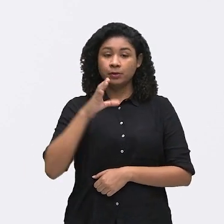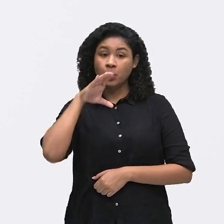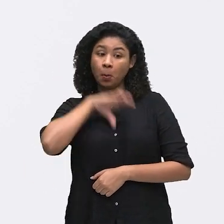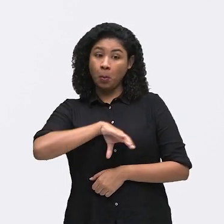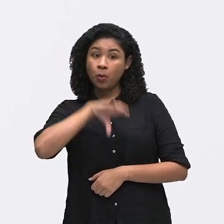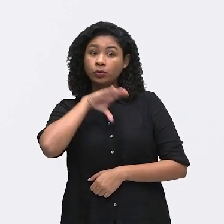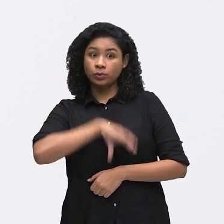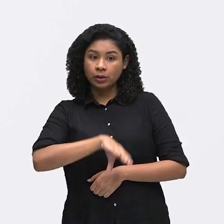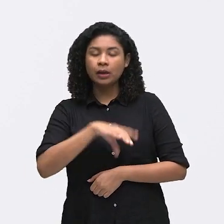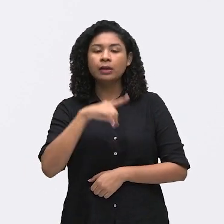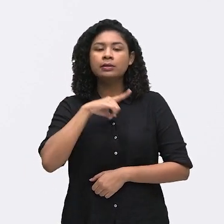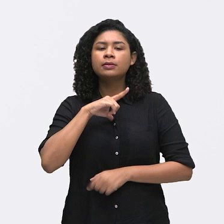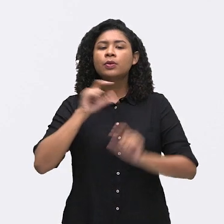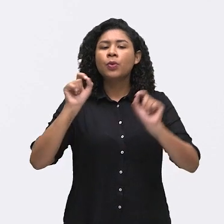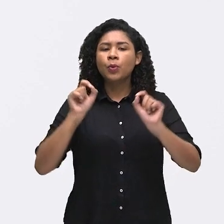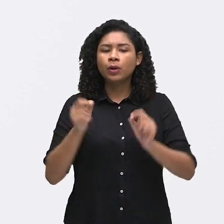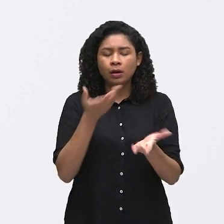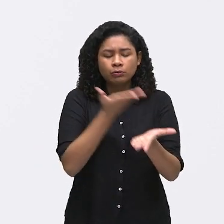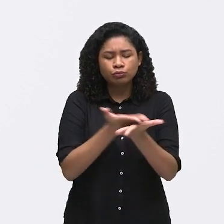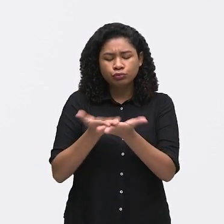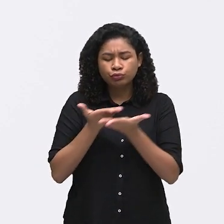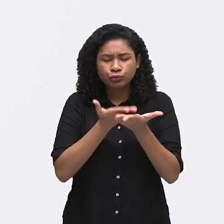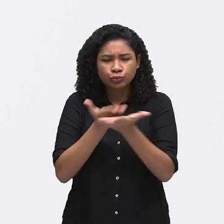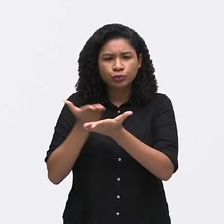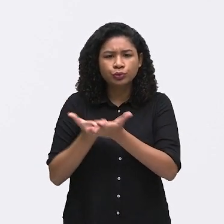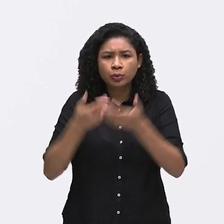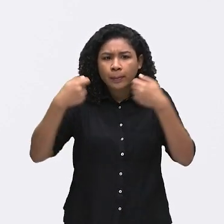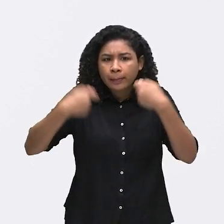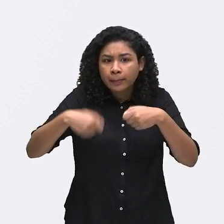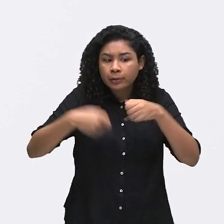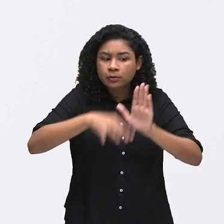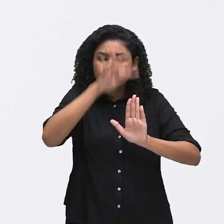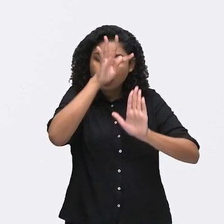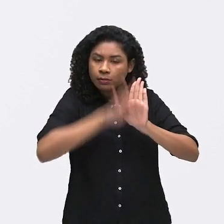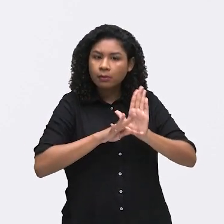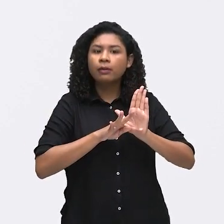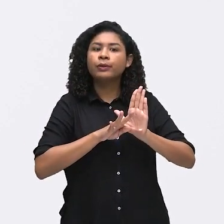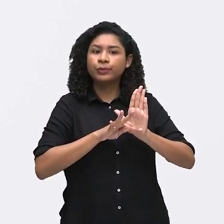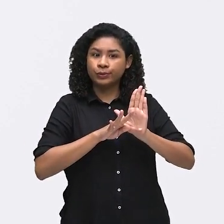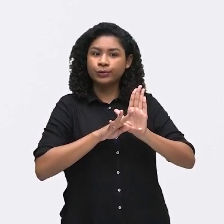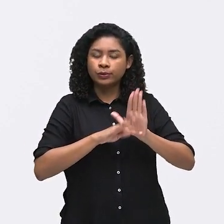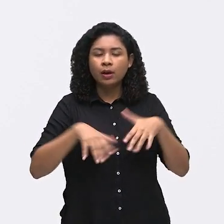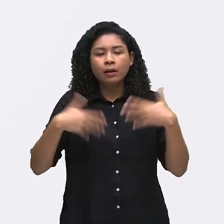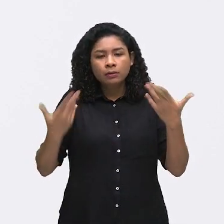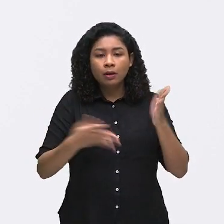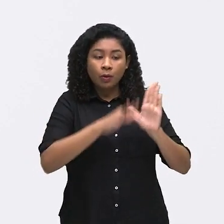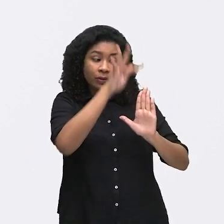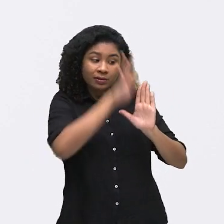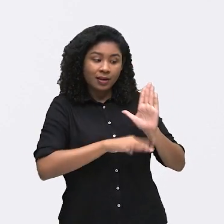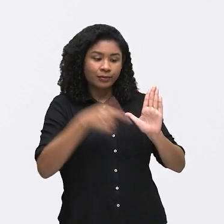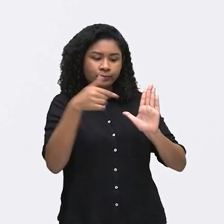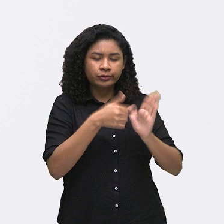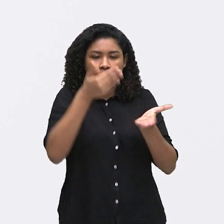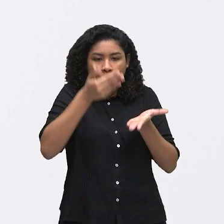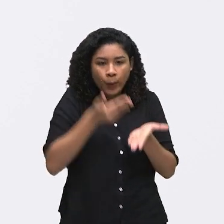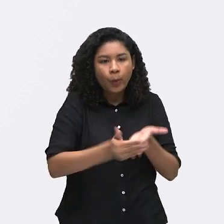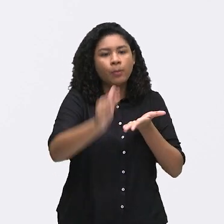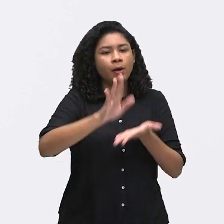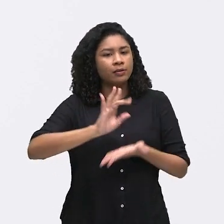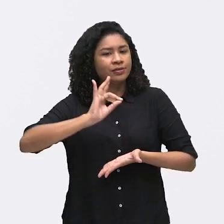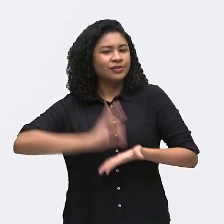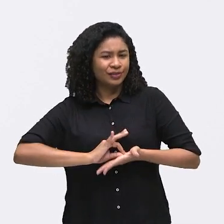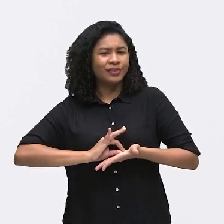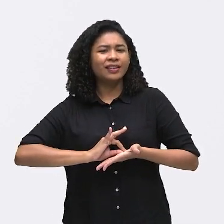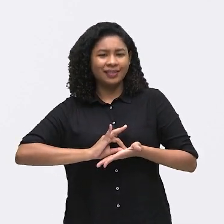o estudo deve fundamentar-se, basear-se no texto. Então, o texto é o nosso ponto de partida, é